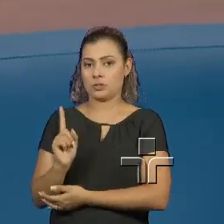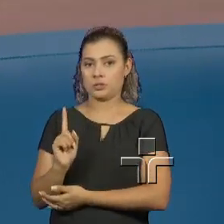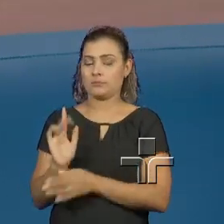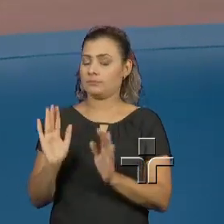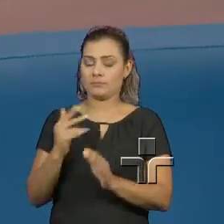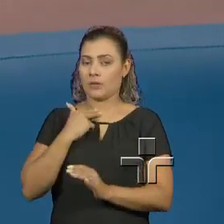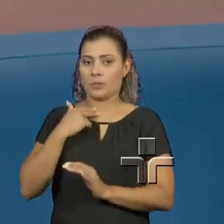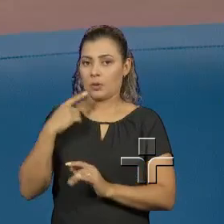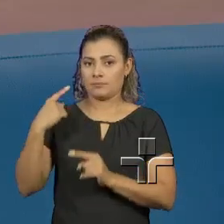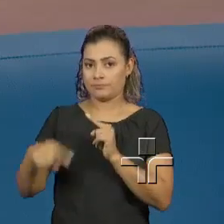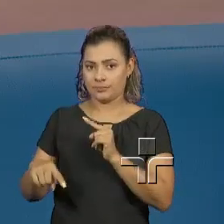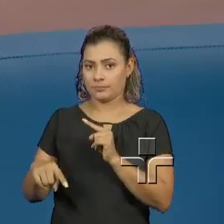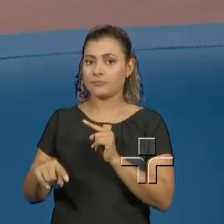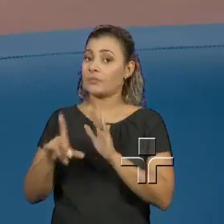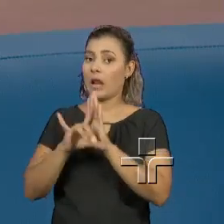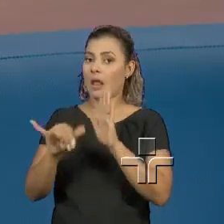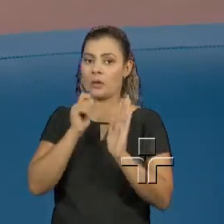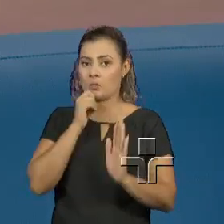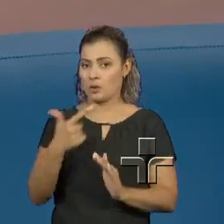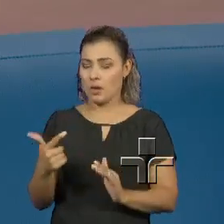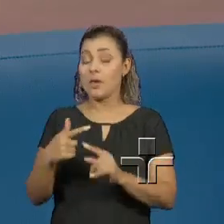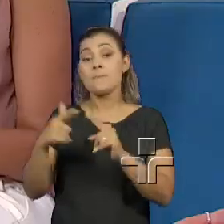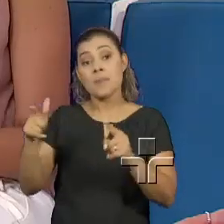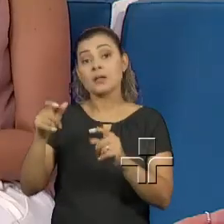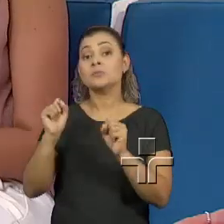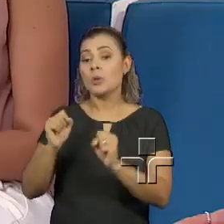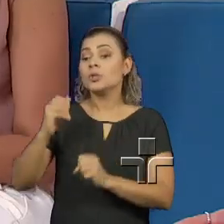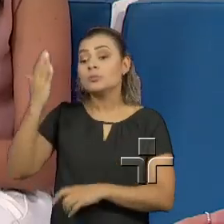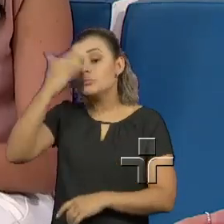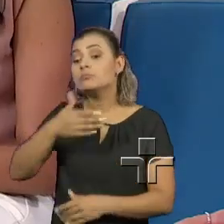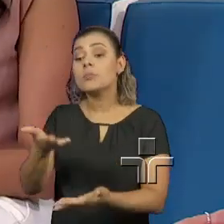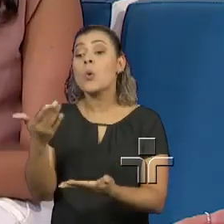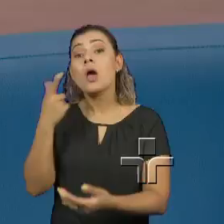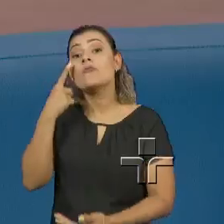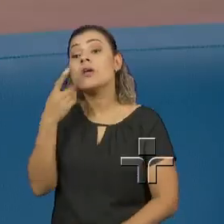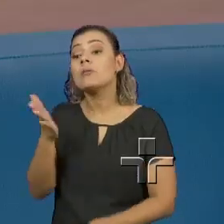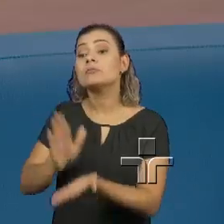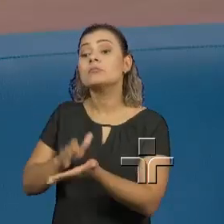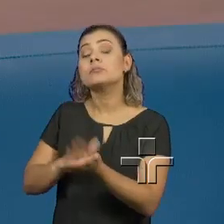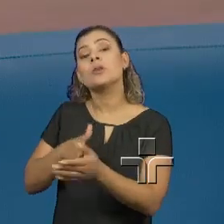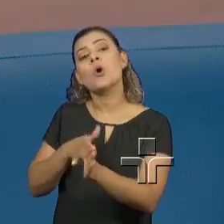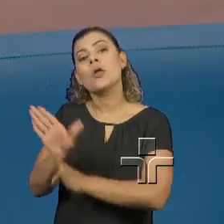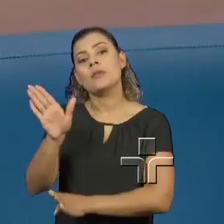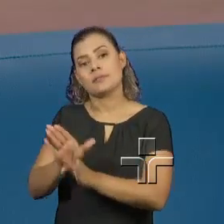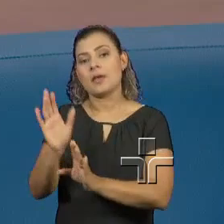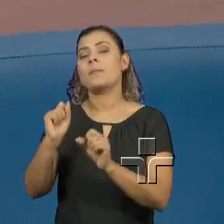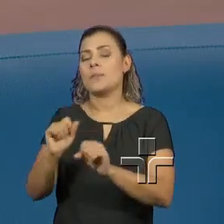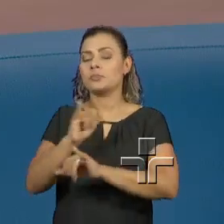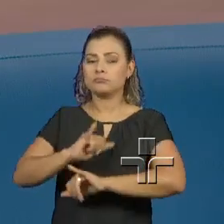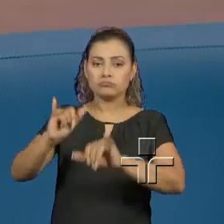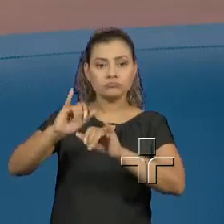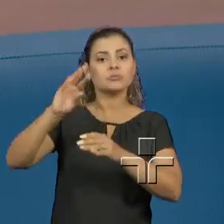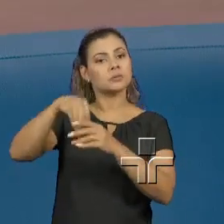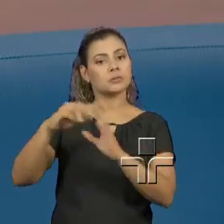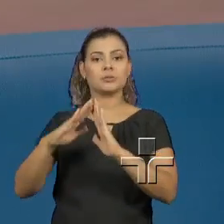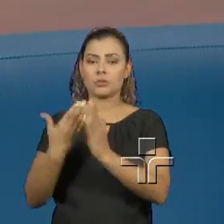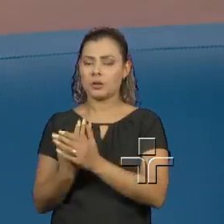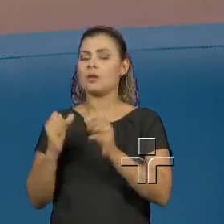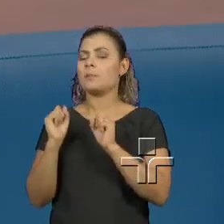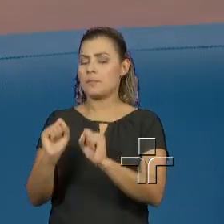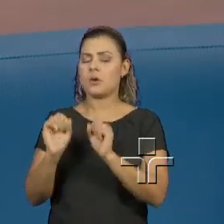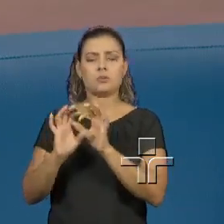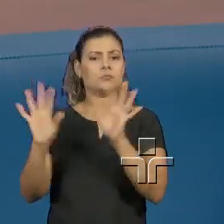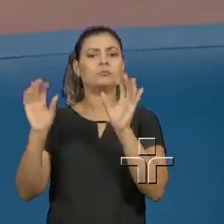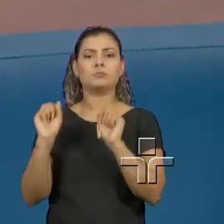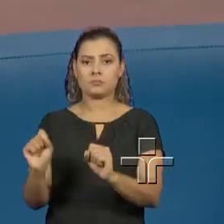isso não é lei, não existe. Mas ela pode sim e deve orientar, inclusive fazer campanhas na escola sempre que